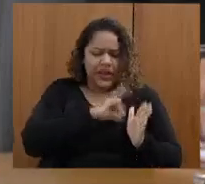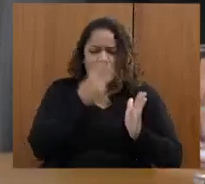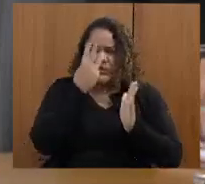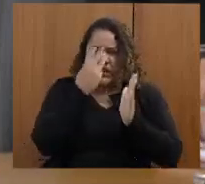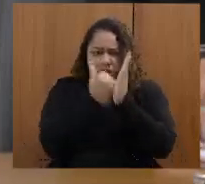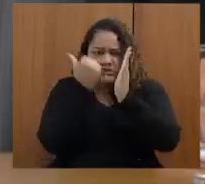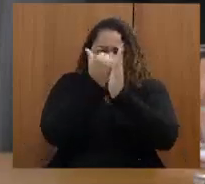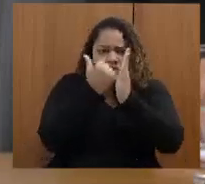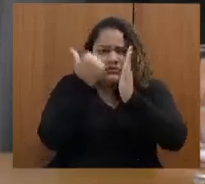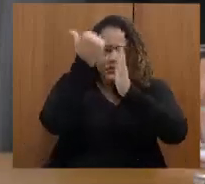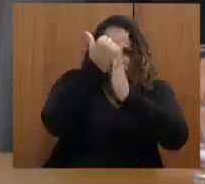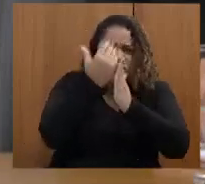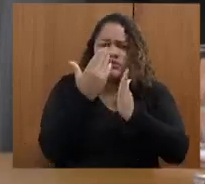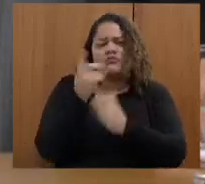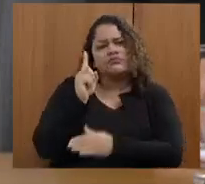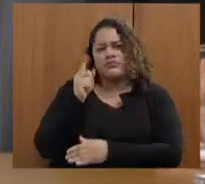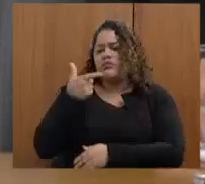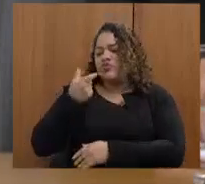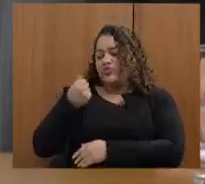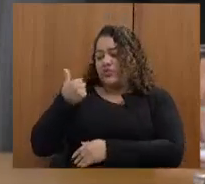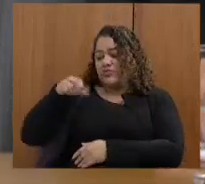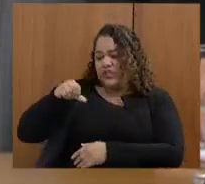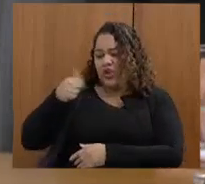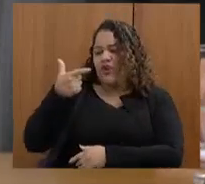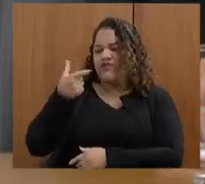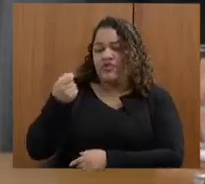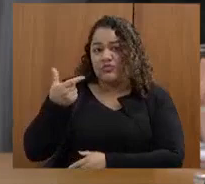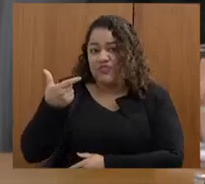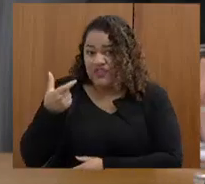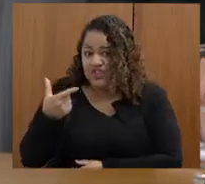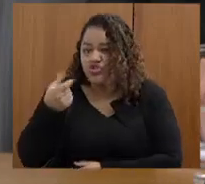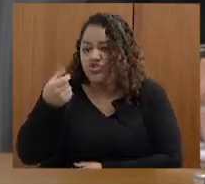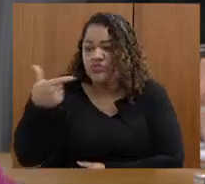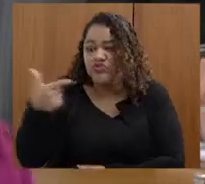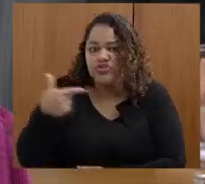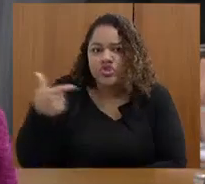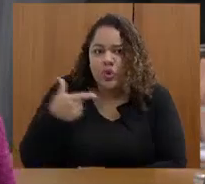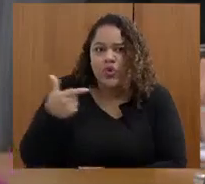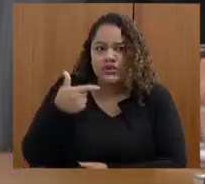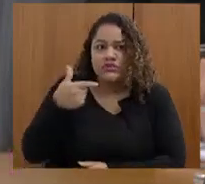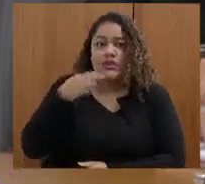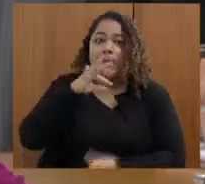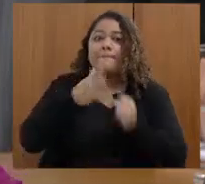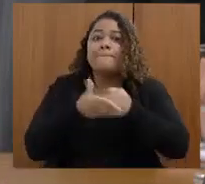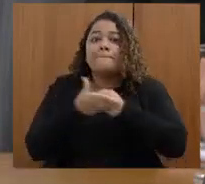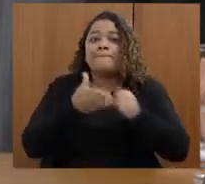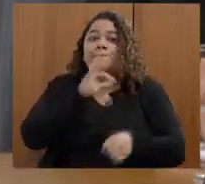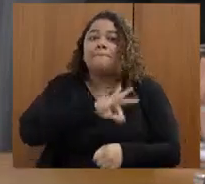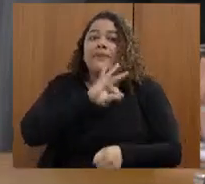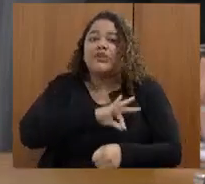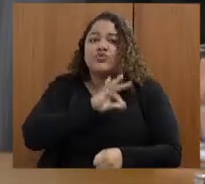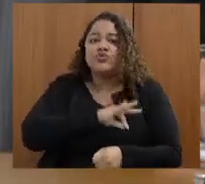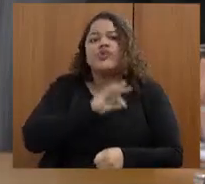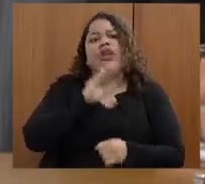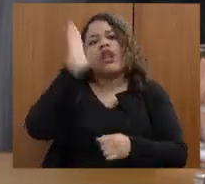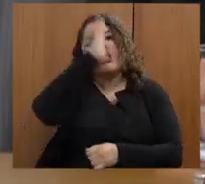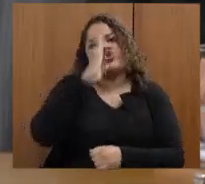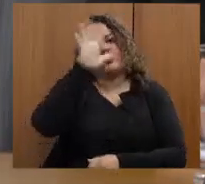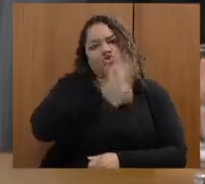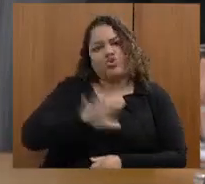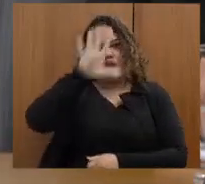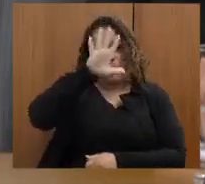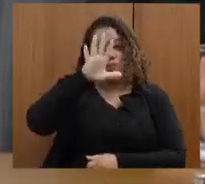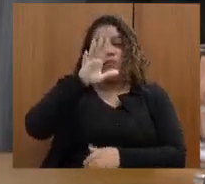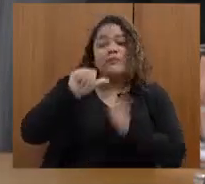reajuste em 2019 em 2020 em 2022 em 2023 é a primeira vez de